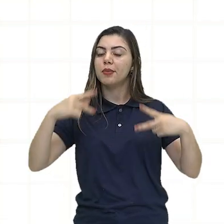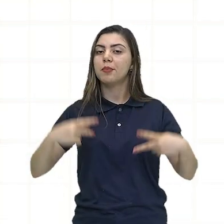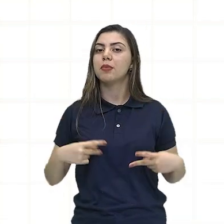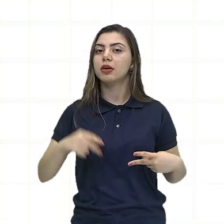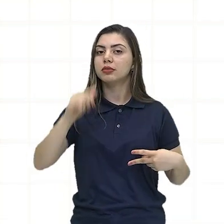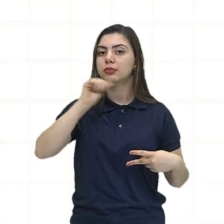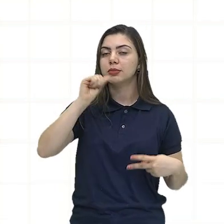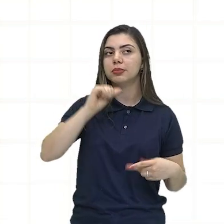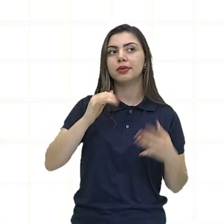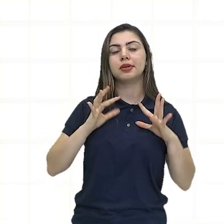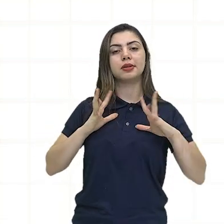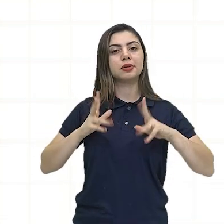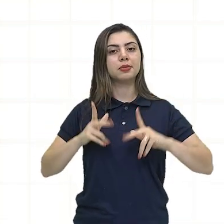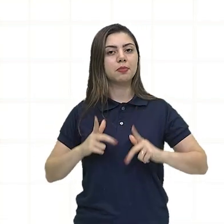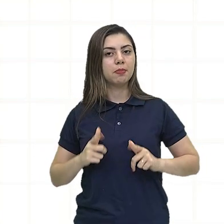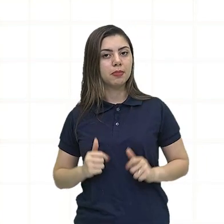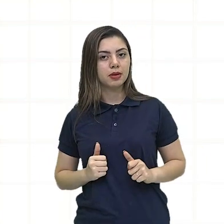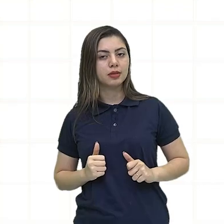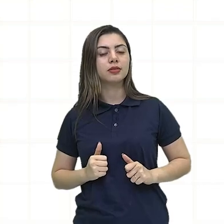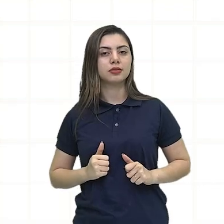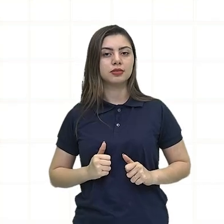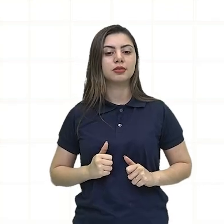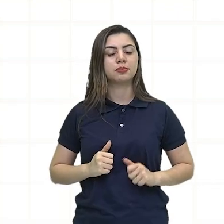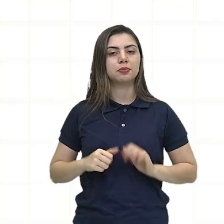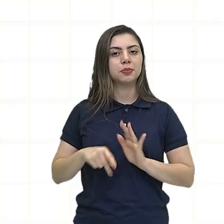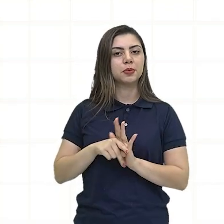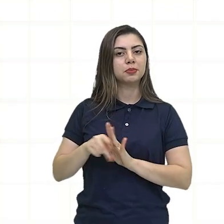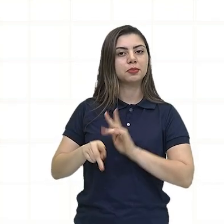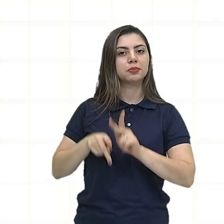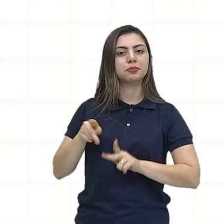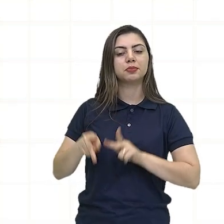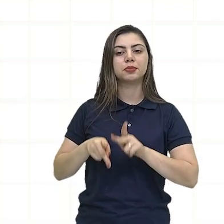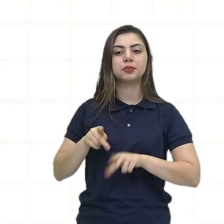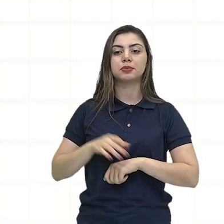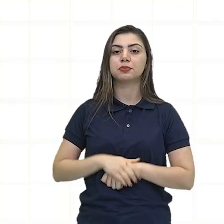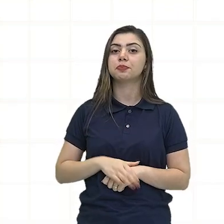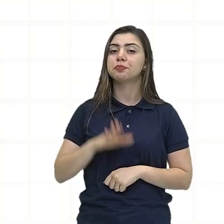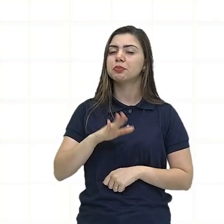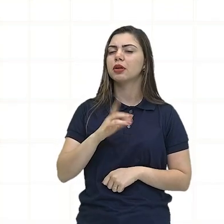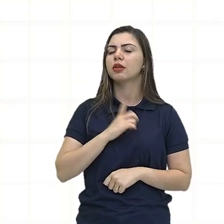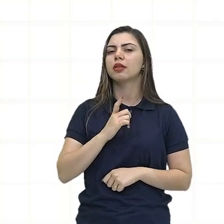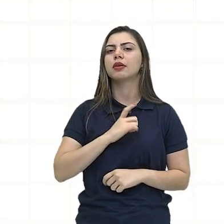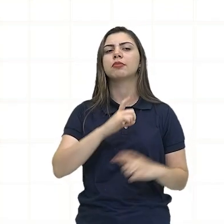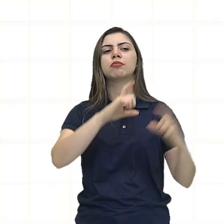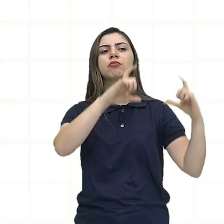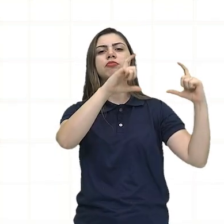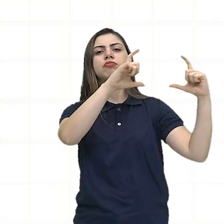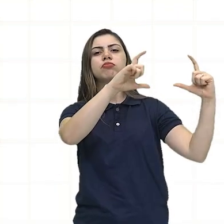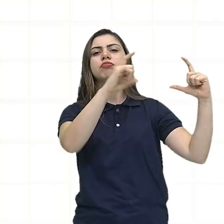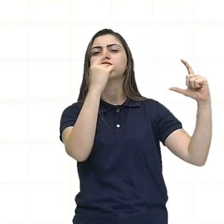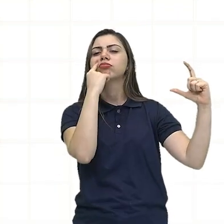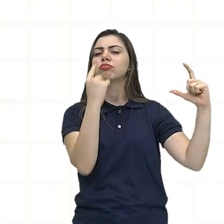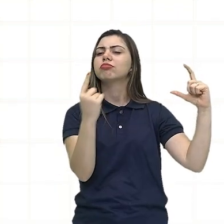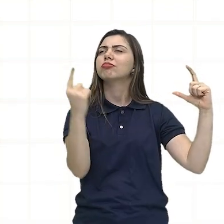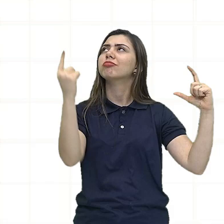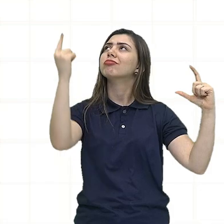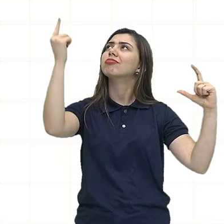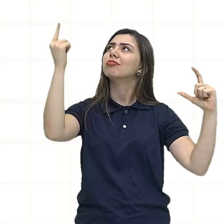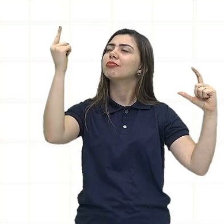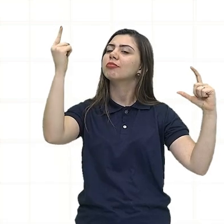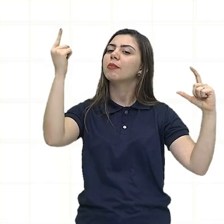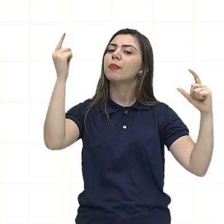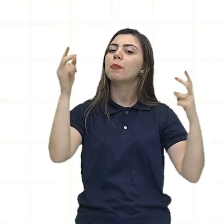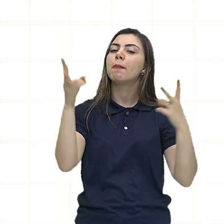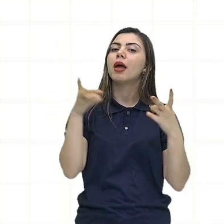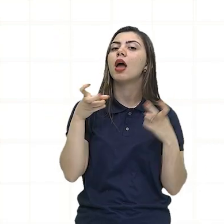humano, para o saneamento básico e também para a higiene da população. Nesse gráfico ao lado, vocês vão ver a quantidade de água